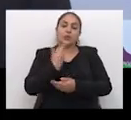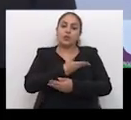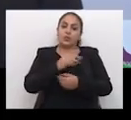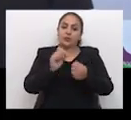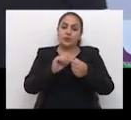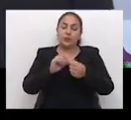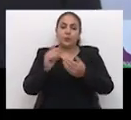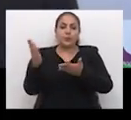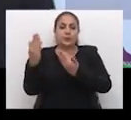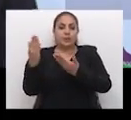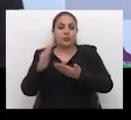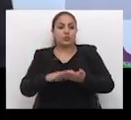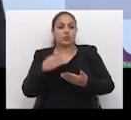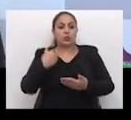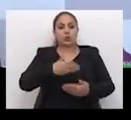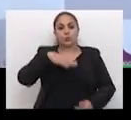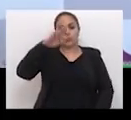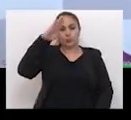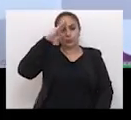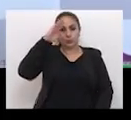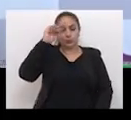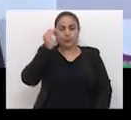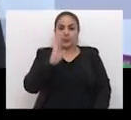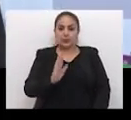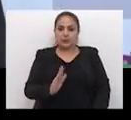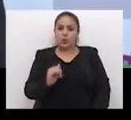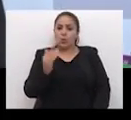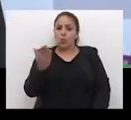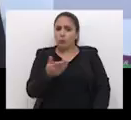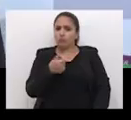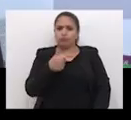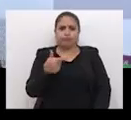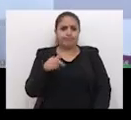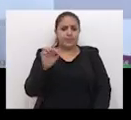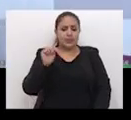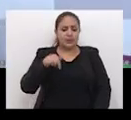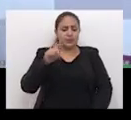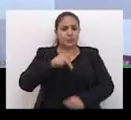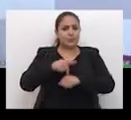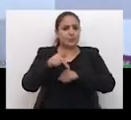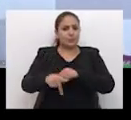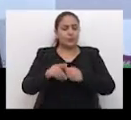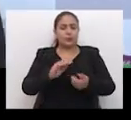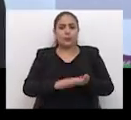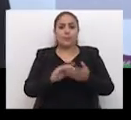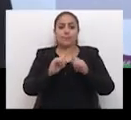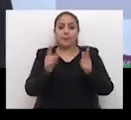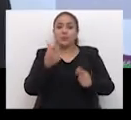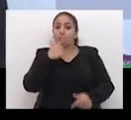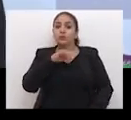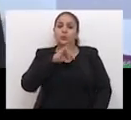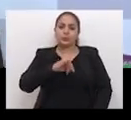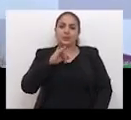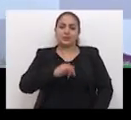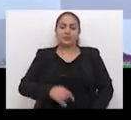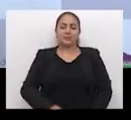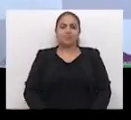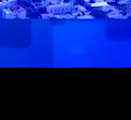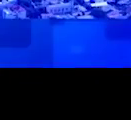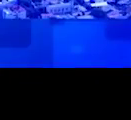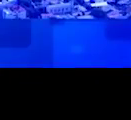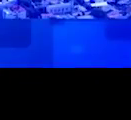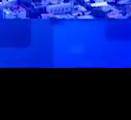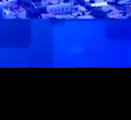nossos reservistas, ao nosso exército brasileiro, que hoje já não temos mais o exército em Passo Fundo, que seria muito